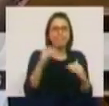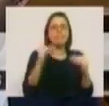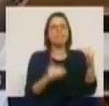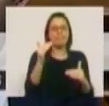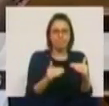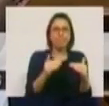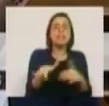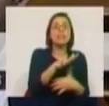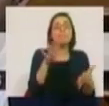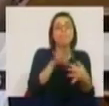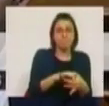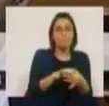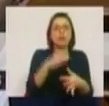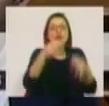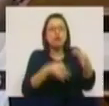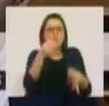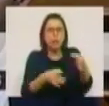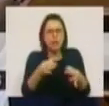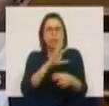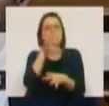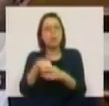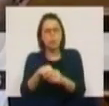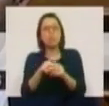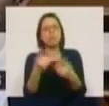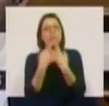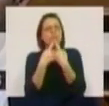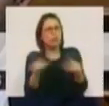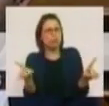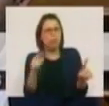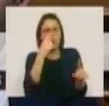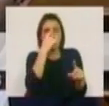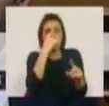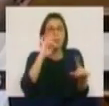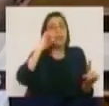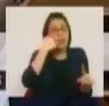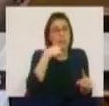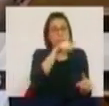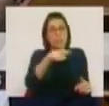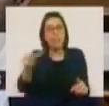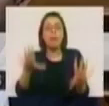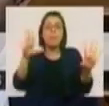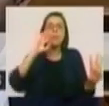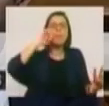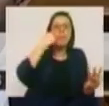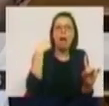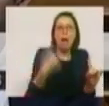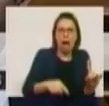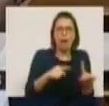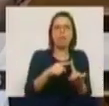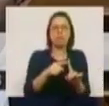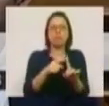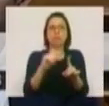equilíbrio entre situações jurídicas, inclusivamente, muito distintas entre lesados. Se há lesados